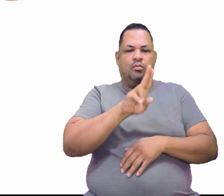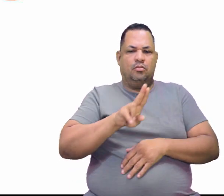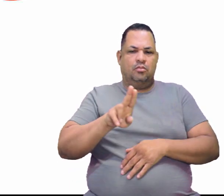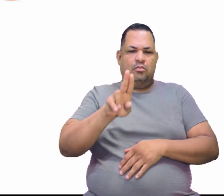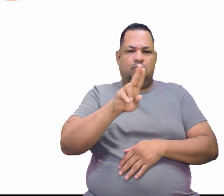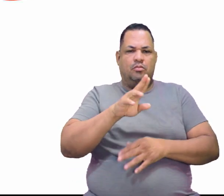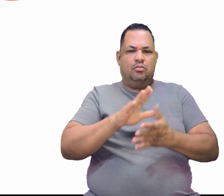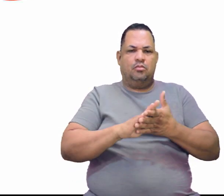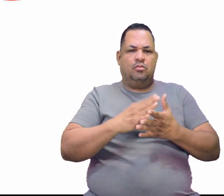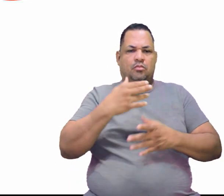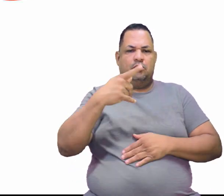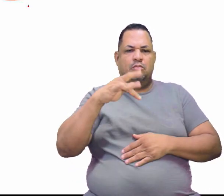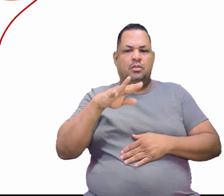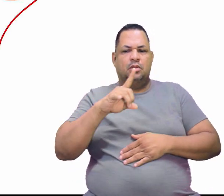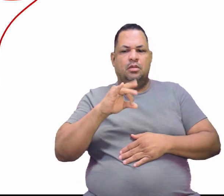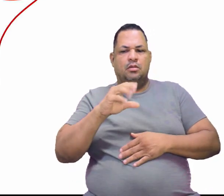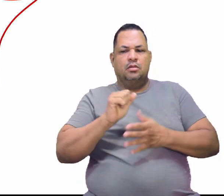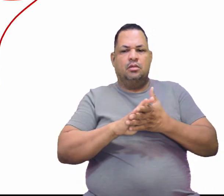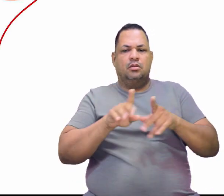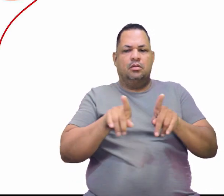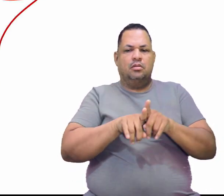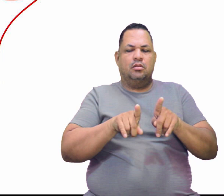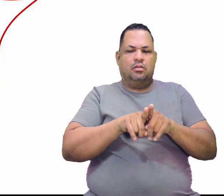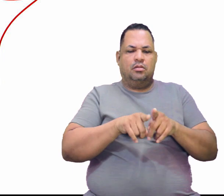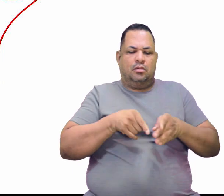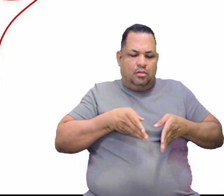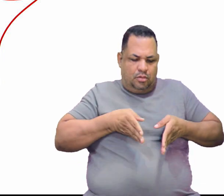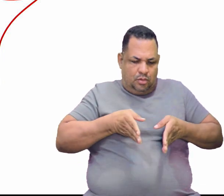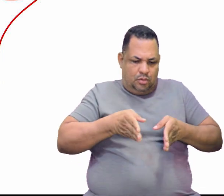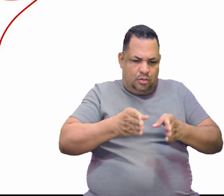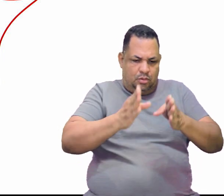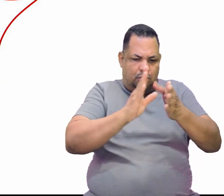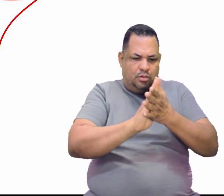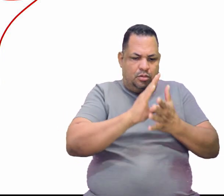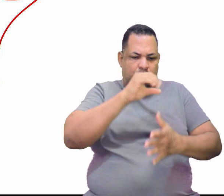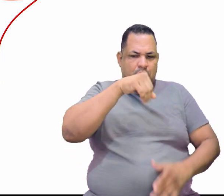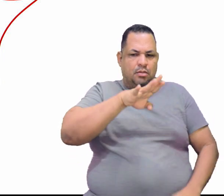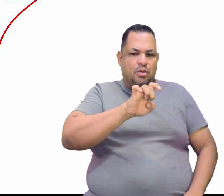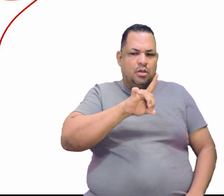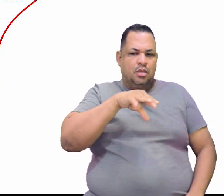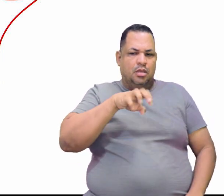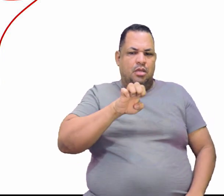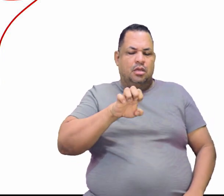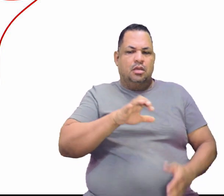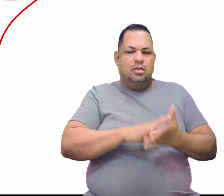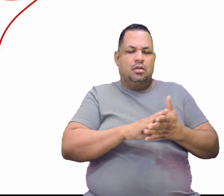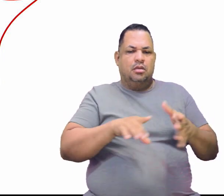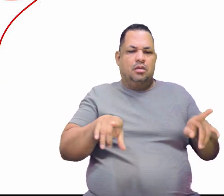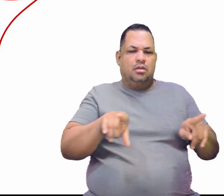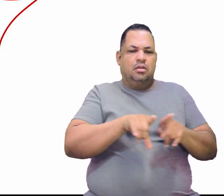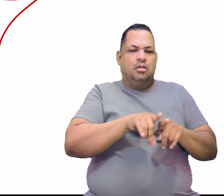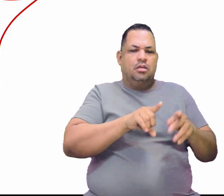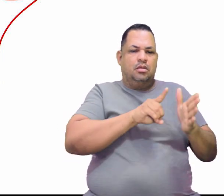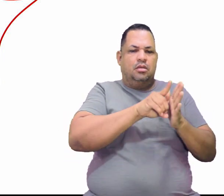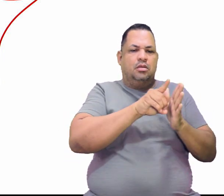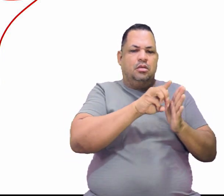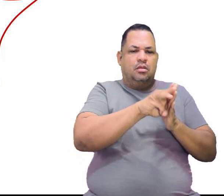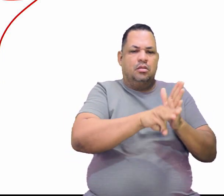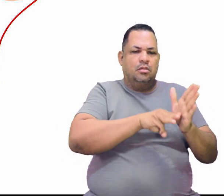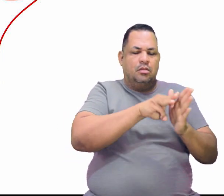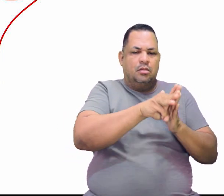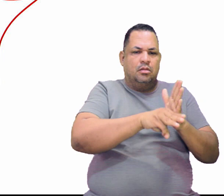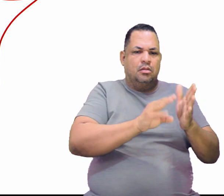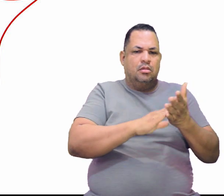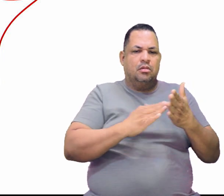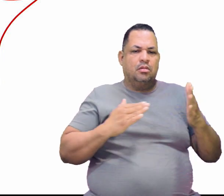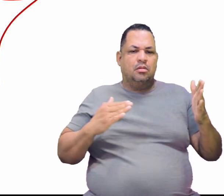usavam tanto o Pacífico como também a rota Mamoré-Madeira e Amazonas para ir